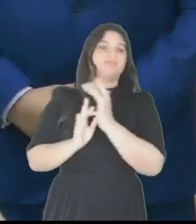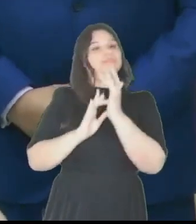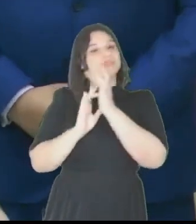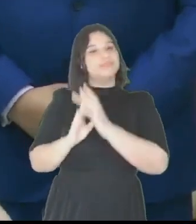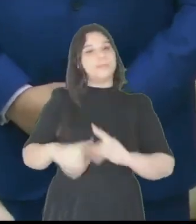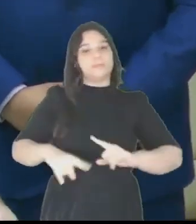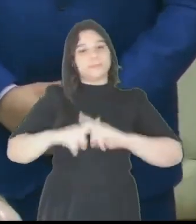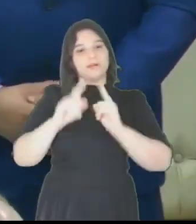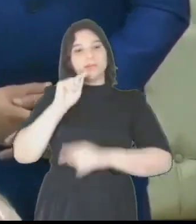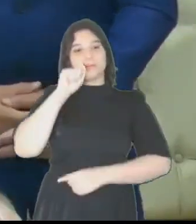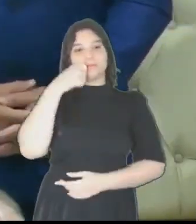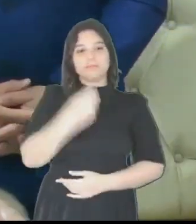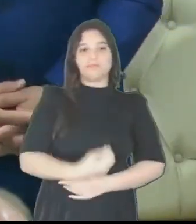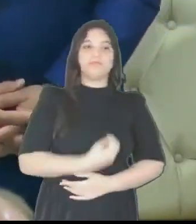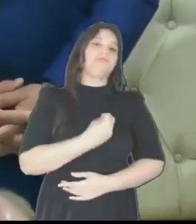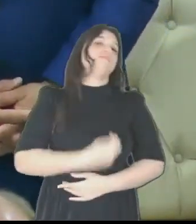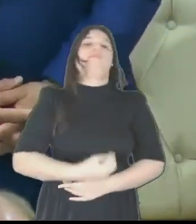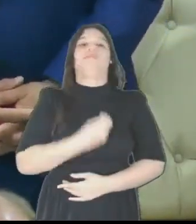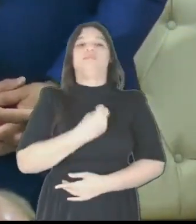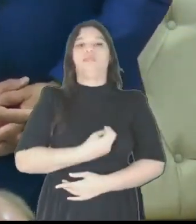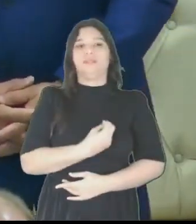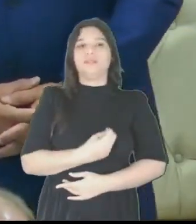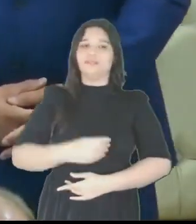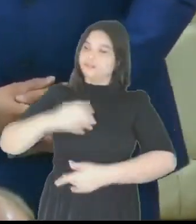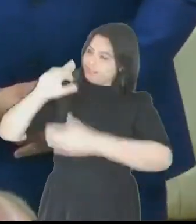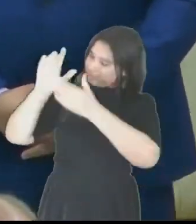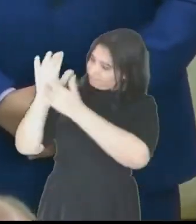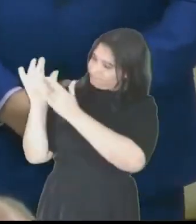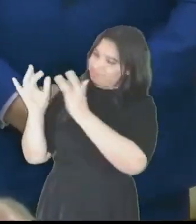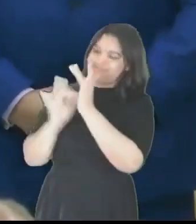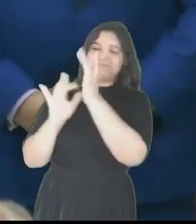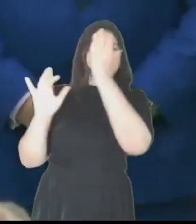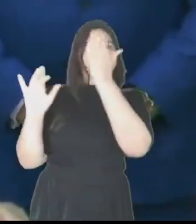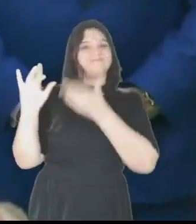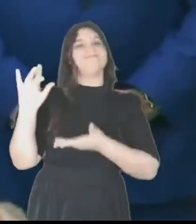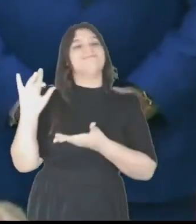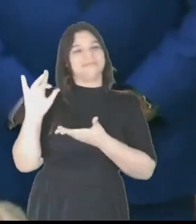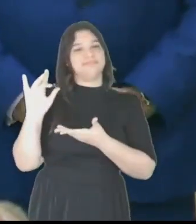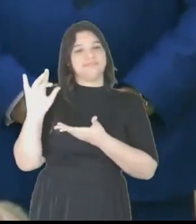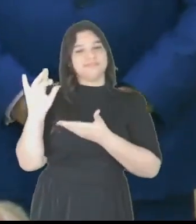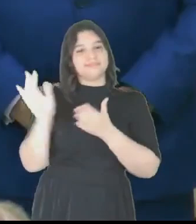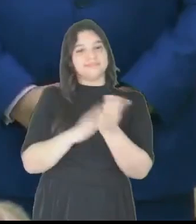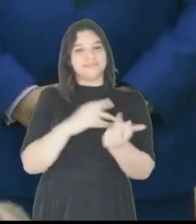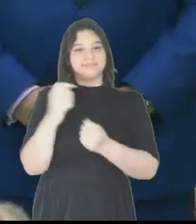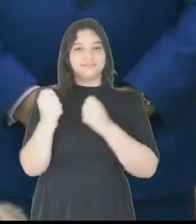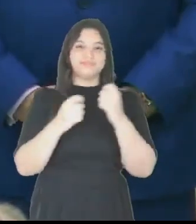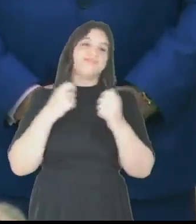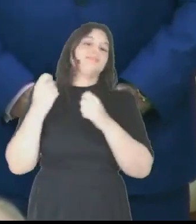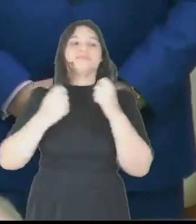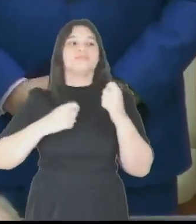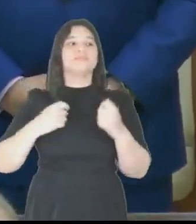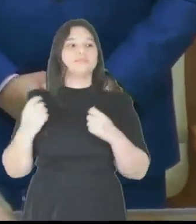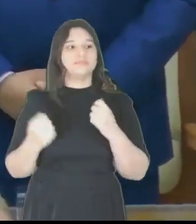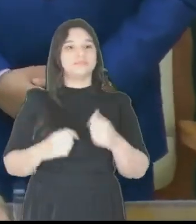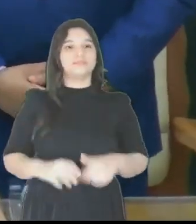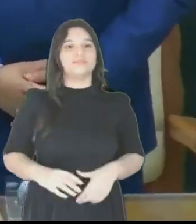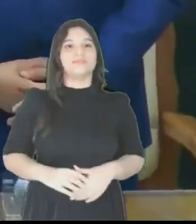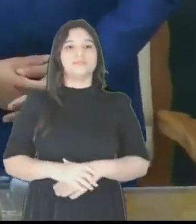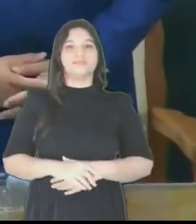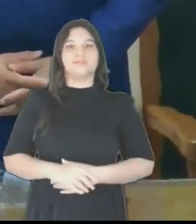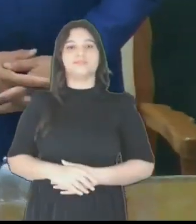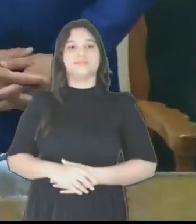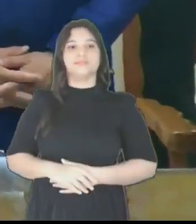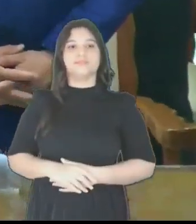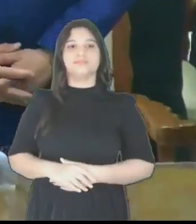o pão da vida mesmo é a pessoa bendita de Jesus Cristo. Aleluia. Onde está a primeira pessoa em nome de